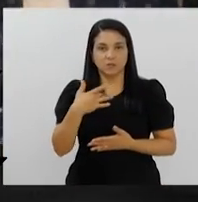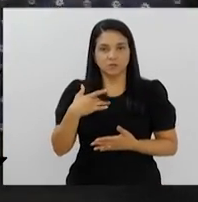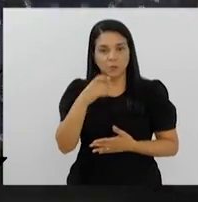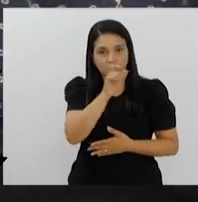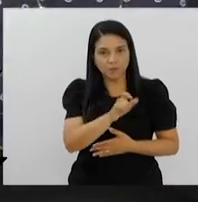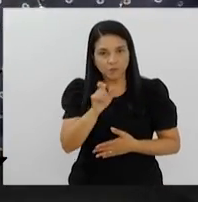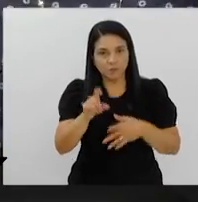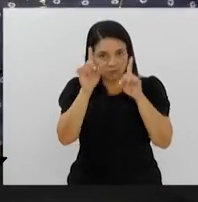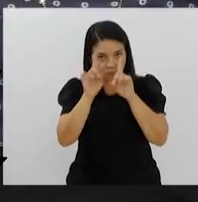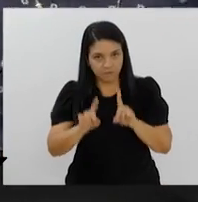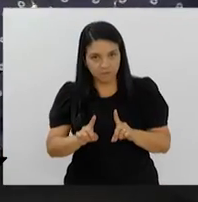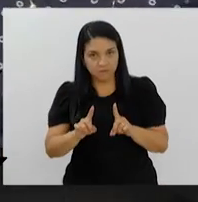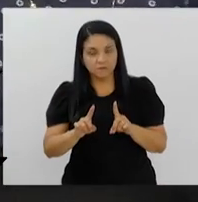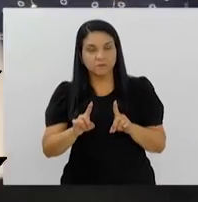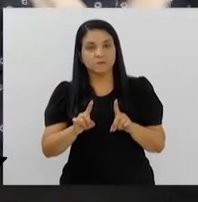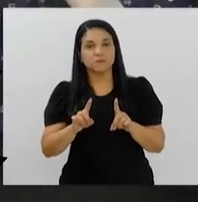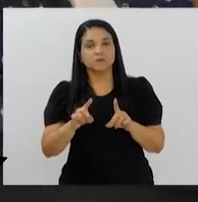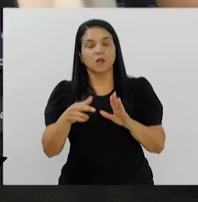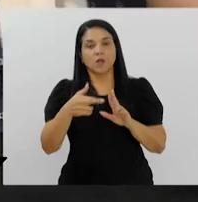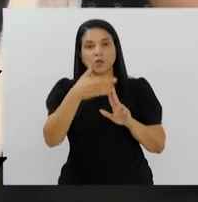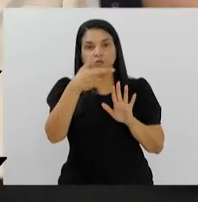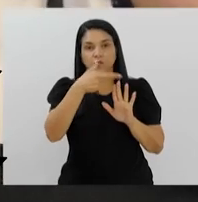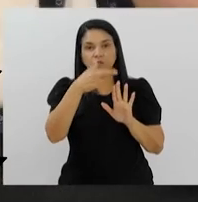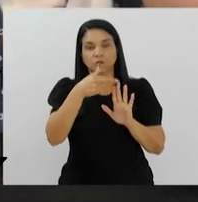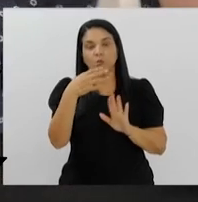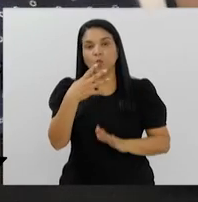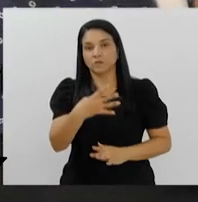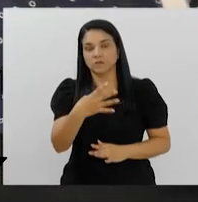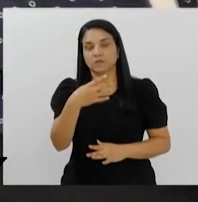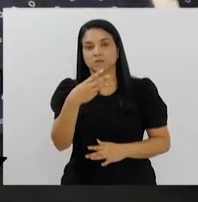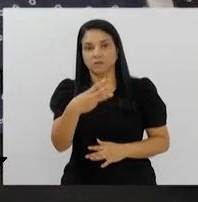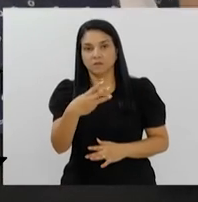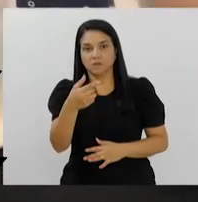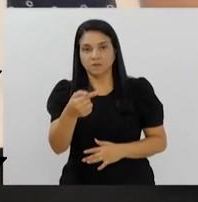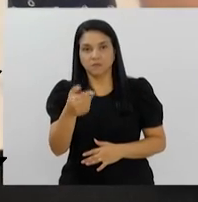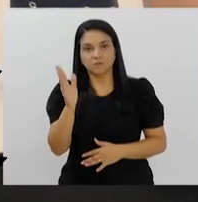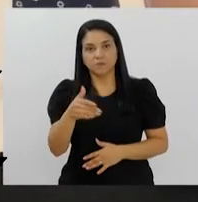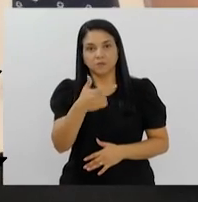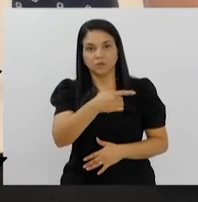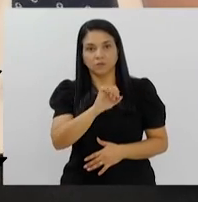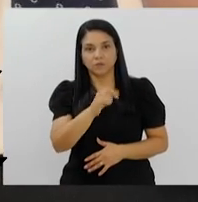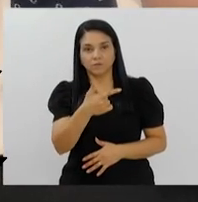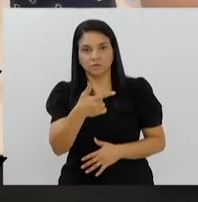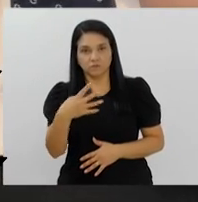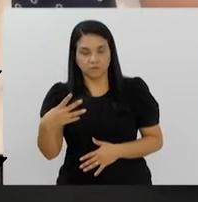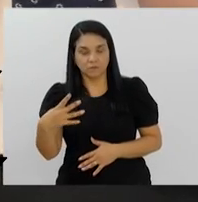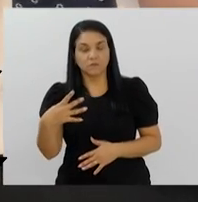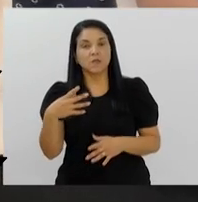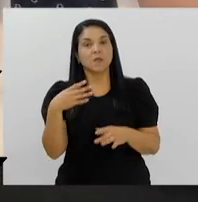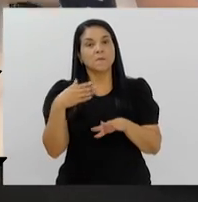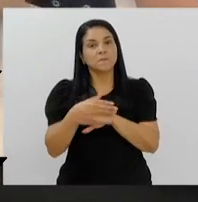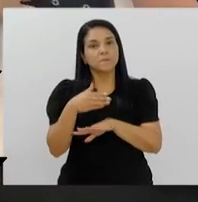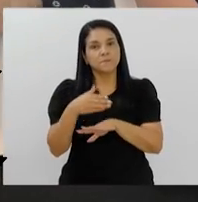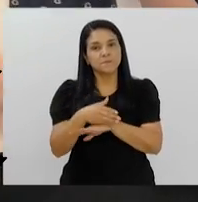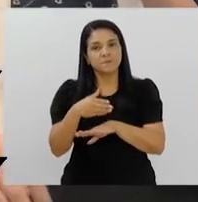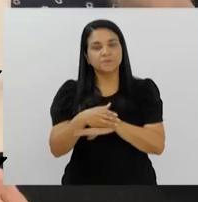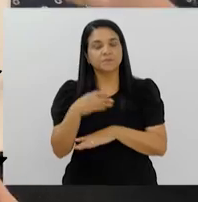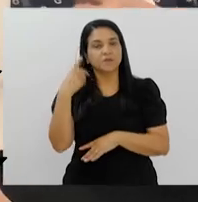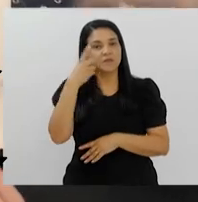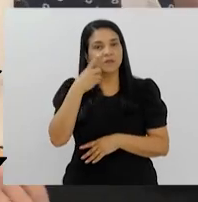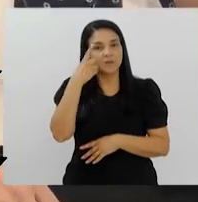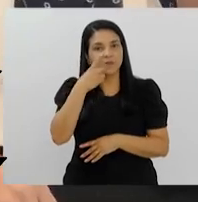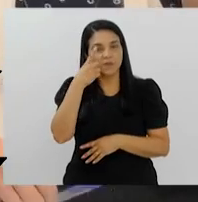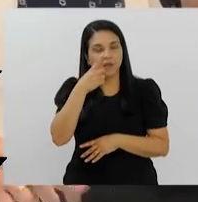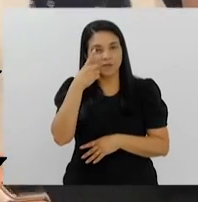deficiência instituída pela resolução número 437 de 2024 e contando com a presença dos Senhores deputados